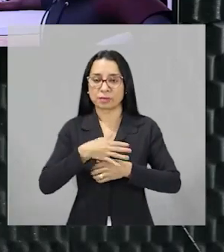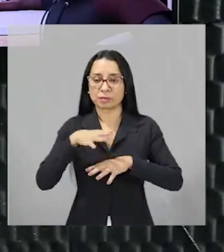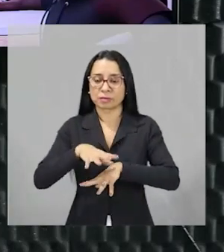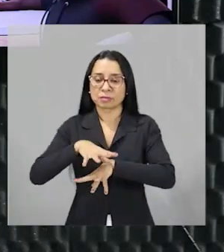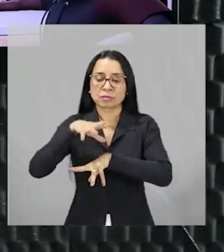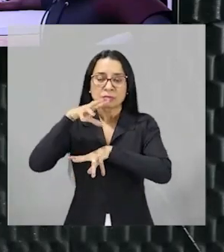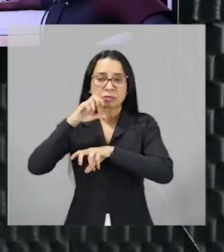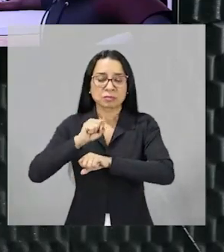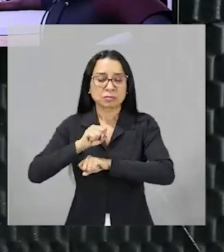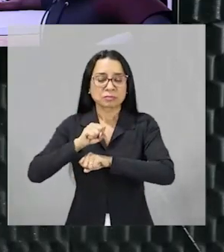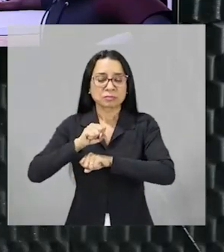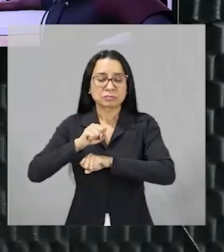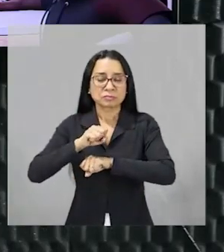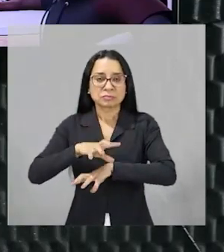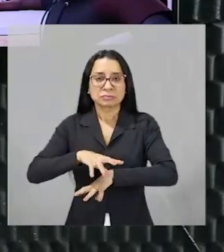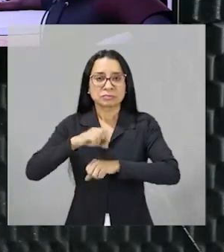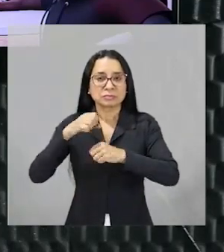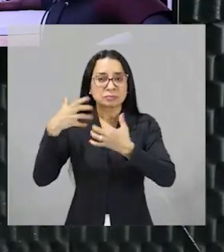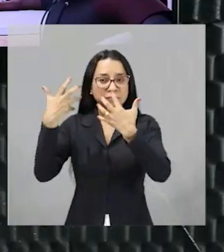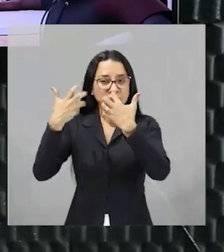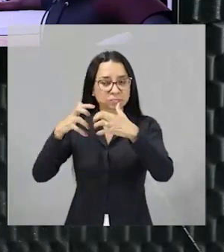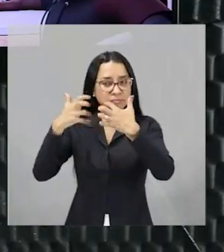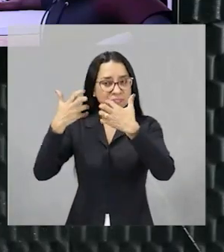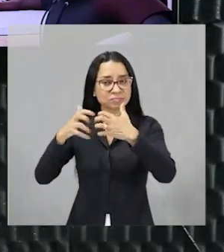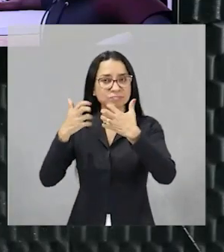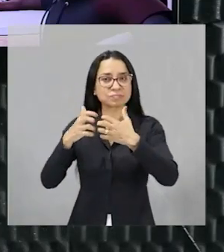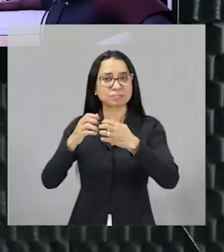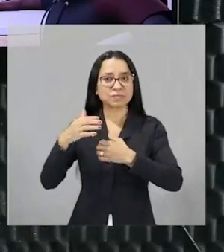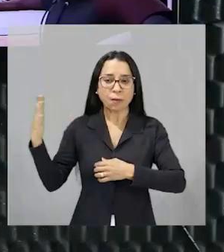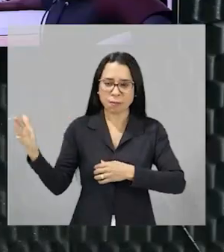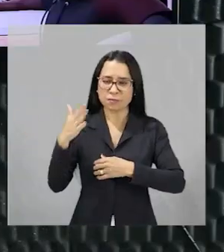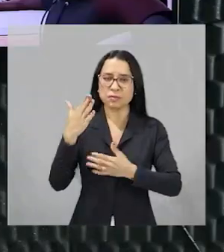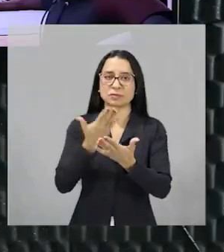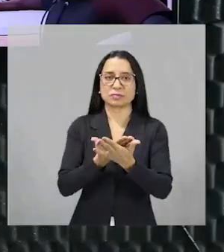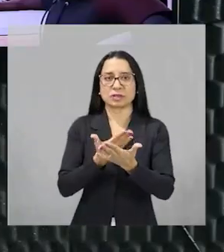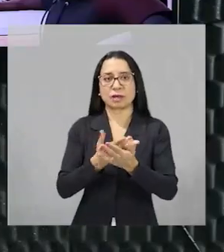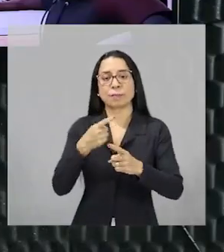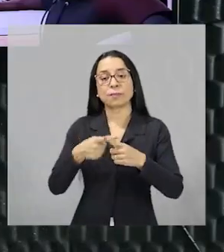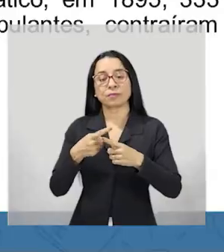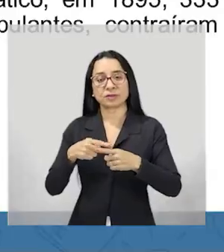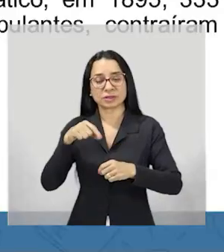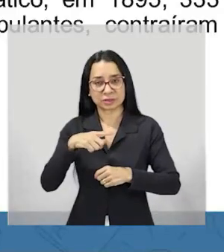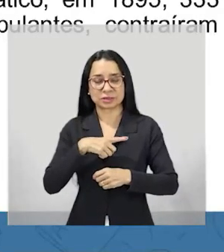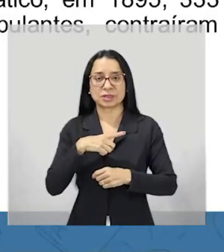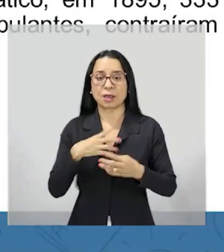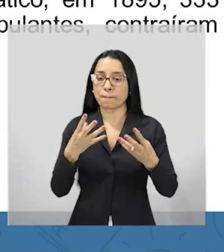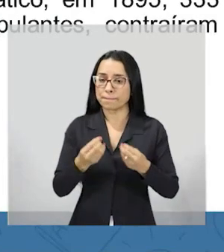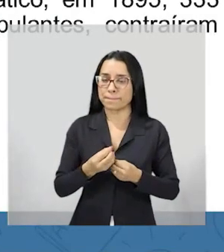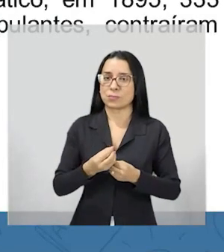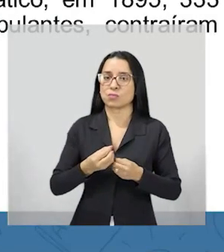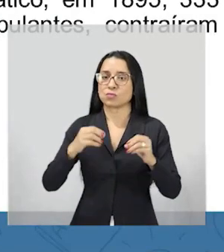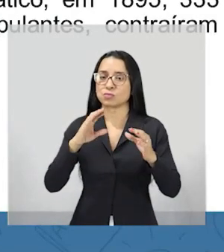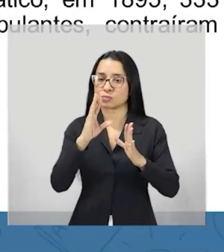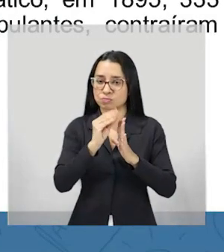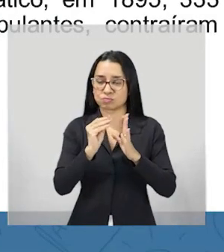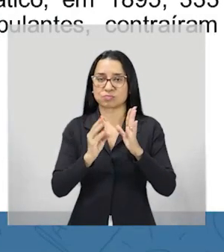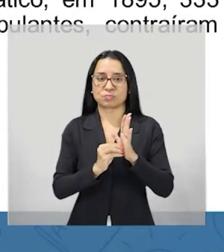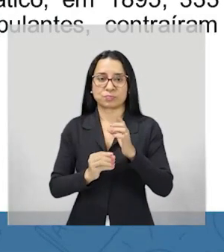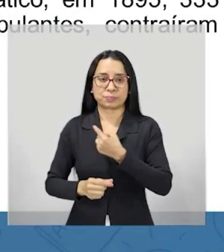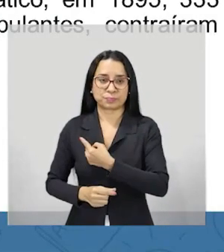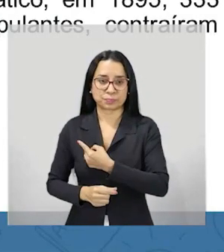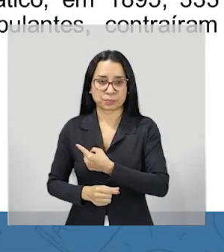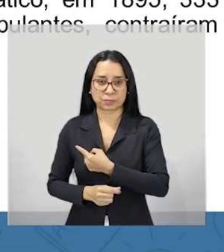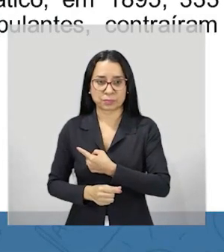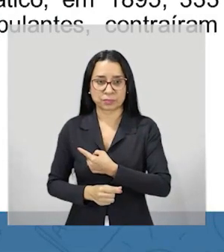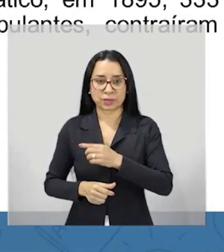respirada, ó. Oxigena teu cérebro e vamos para cima, porque aqui tem muito sucesso.